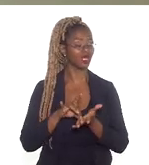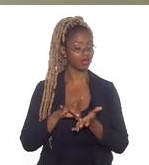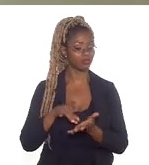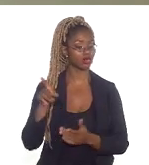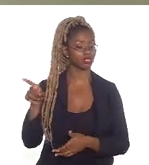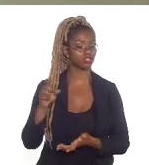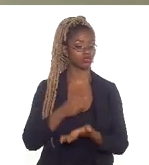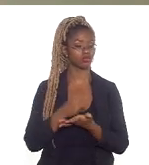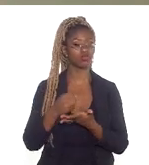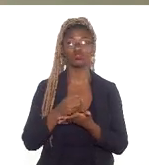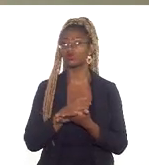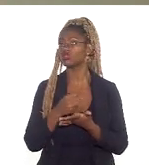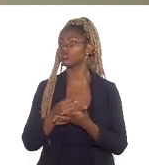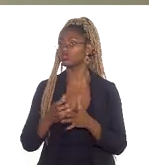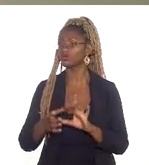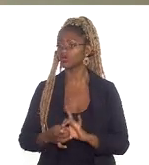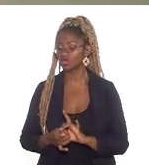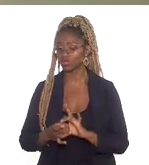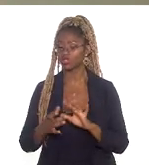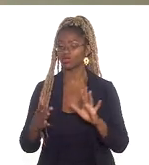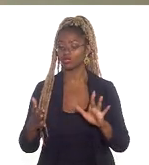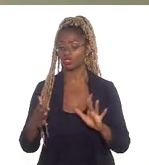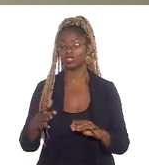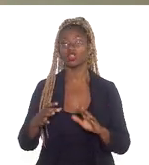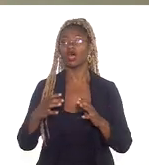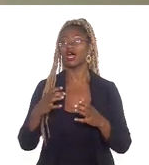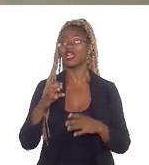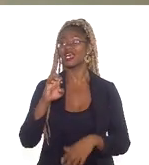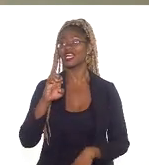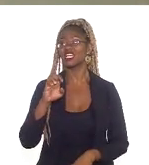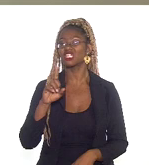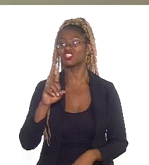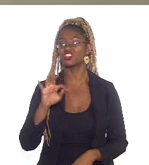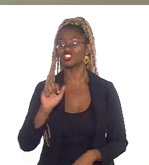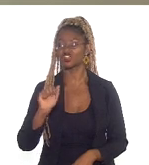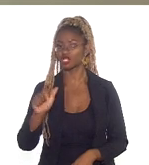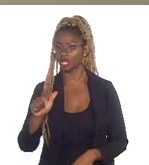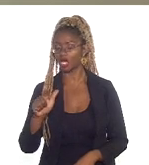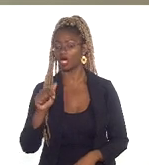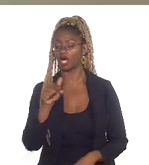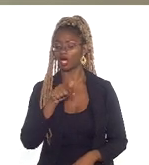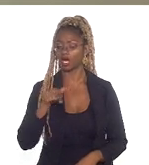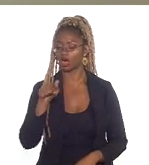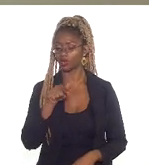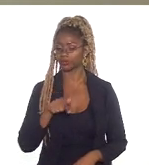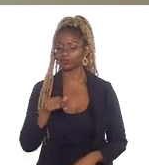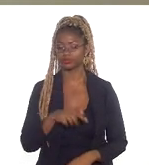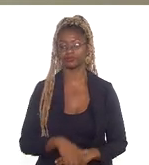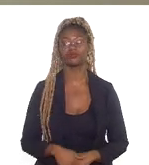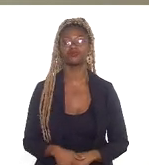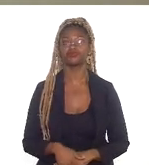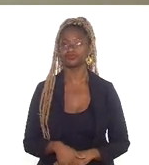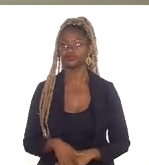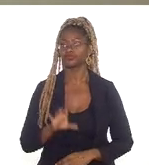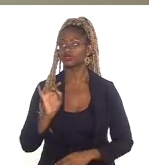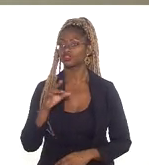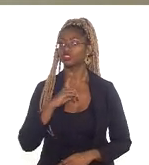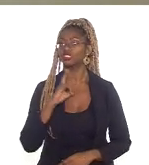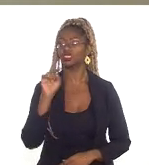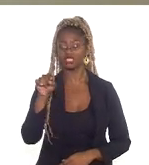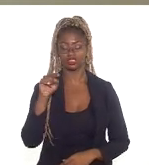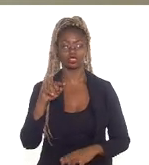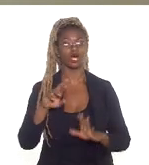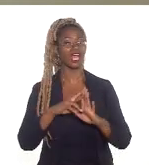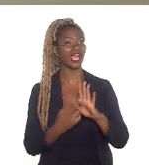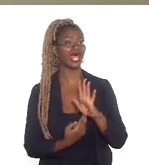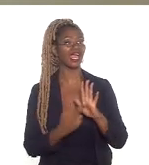de concessão, se nos editais não há isso nas normas internas,